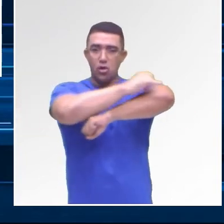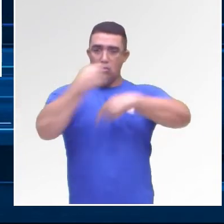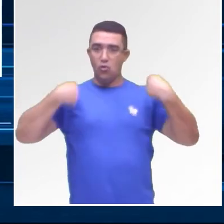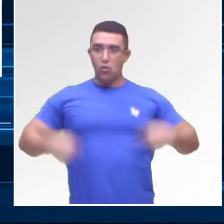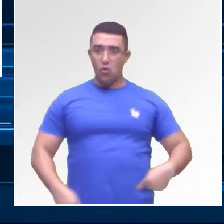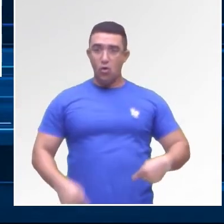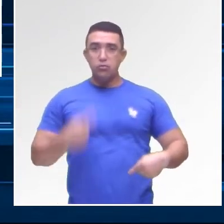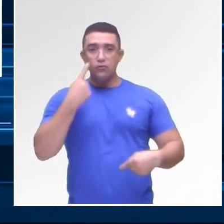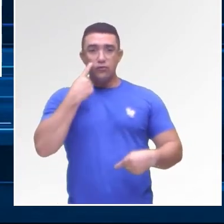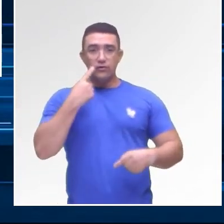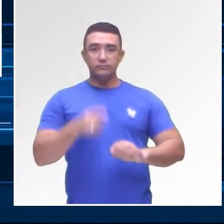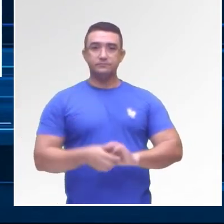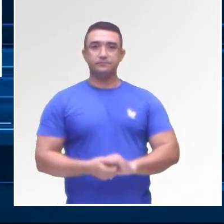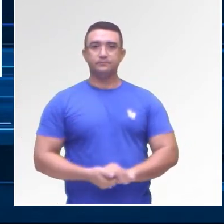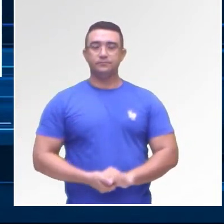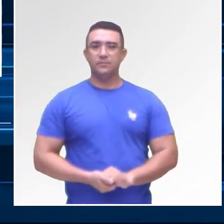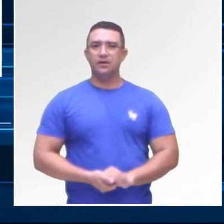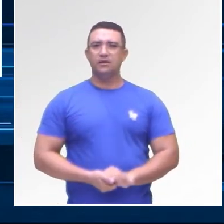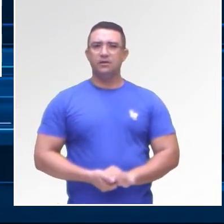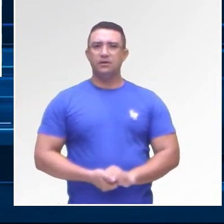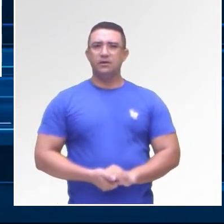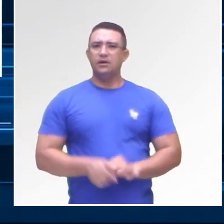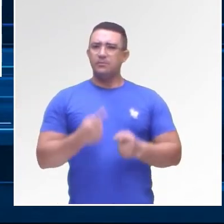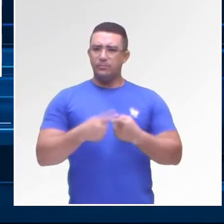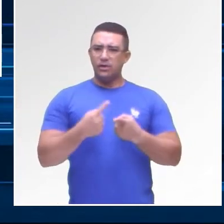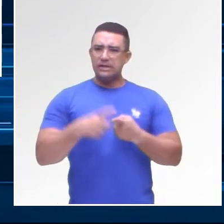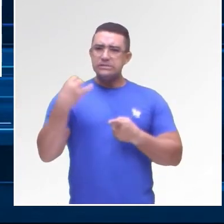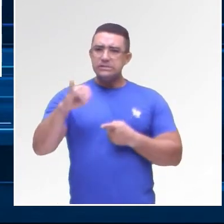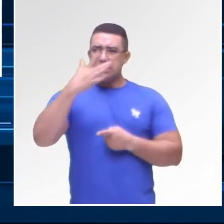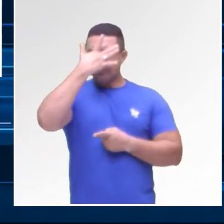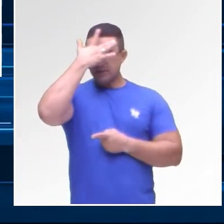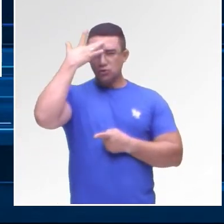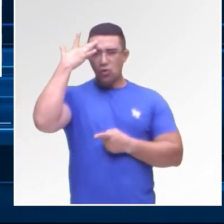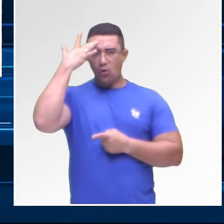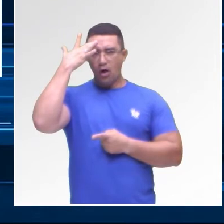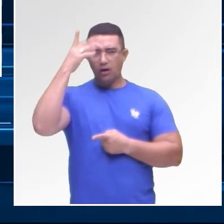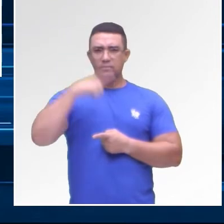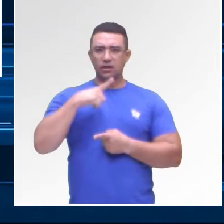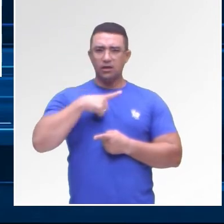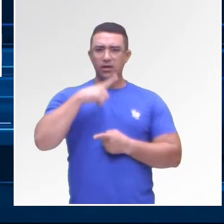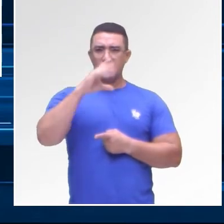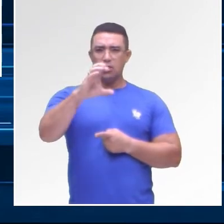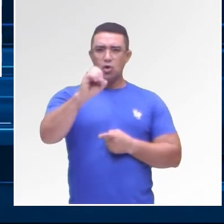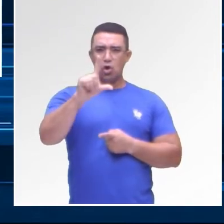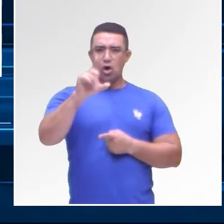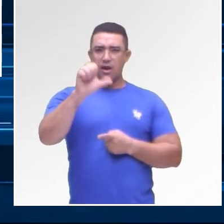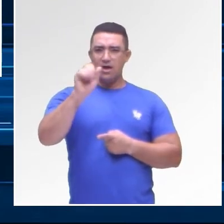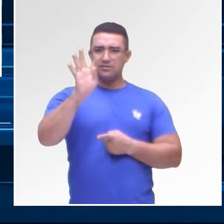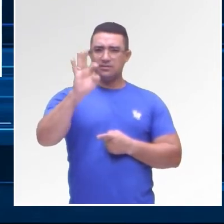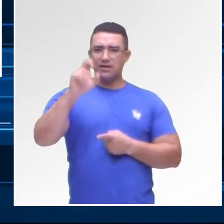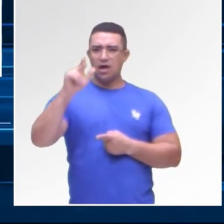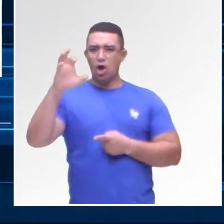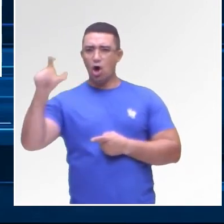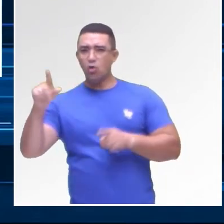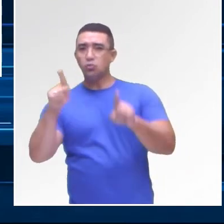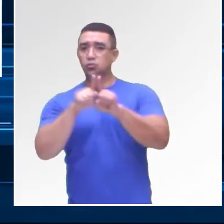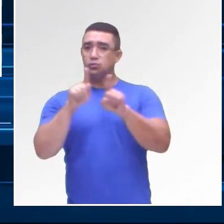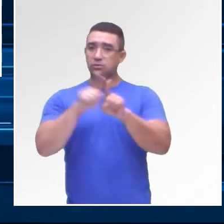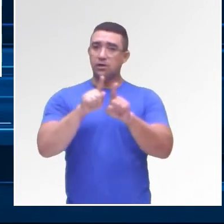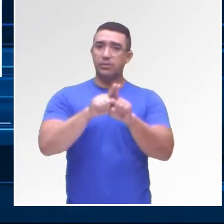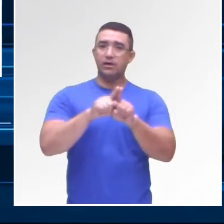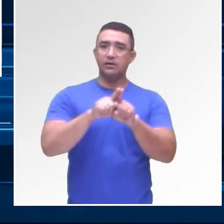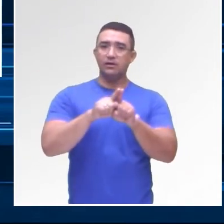observar. Por que quando a gente aumenta o colesterol e o triglicerídeos, o médico pede para a gente controlar a